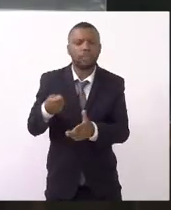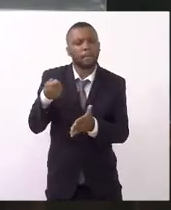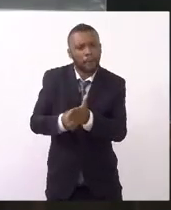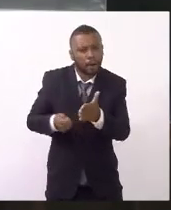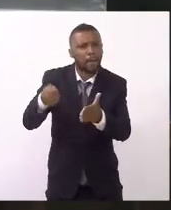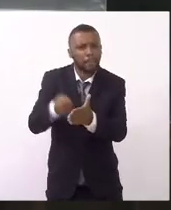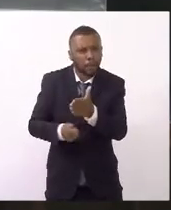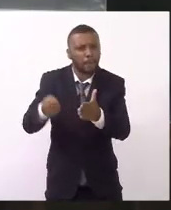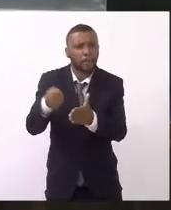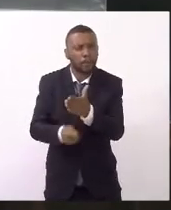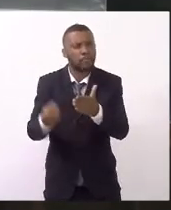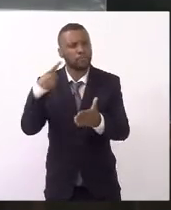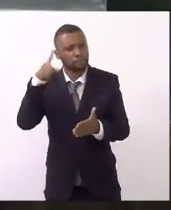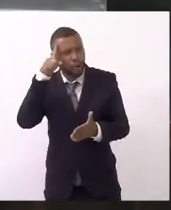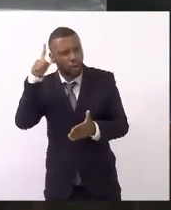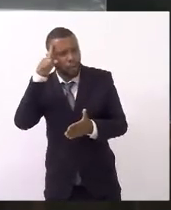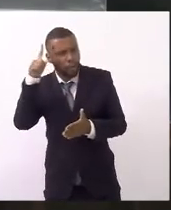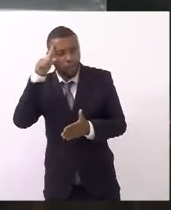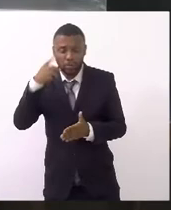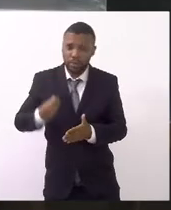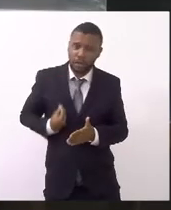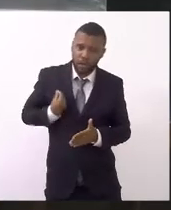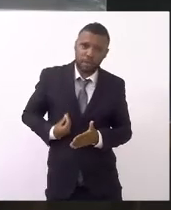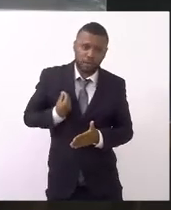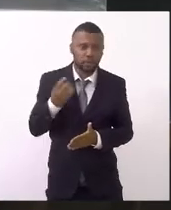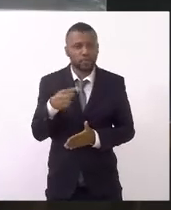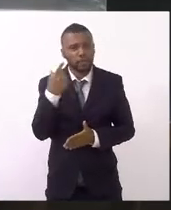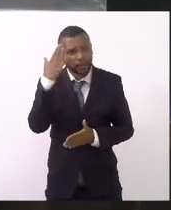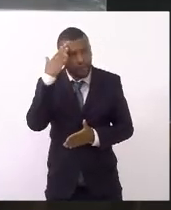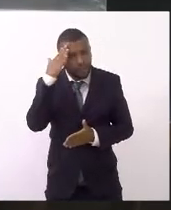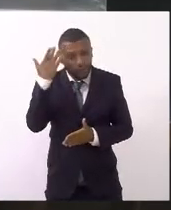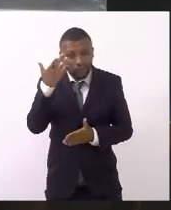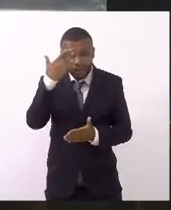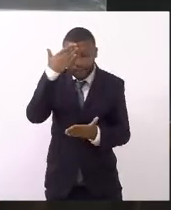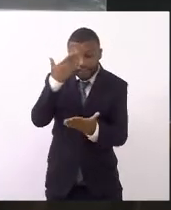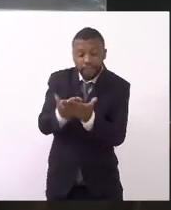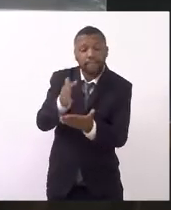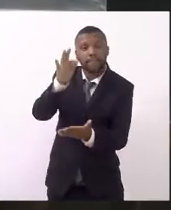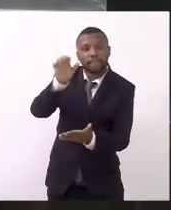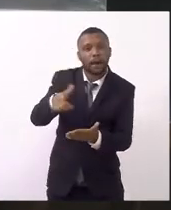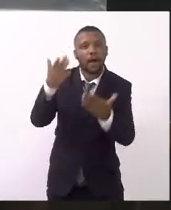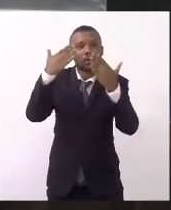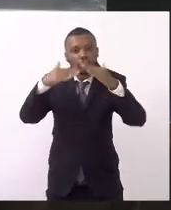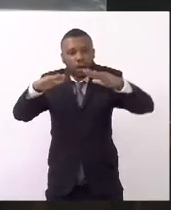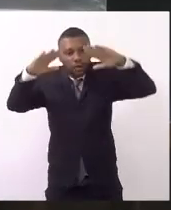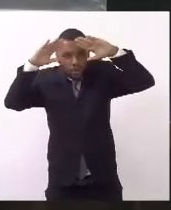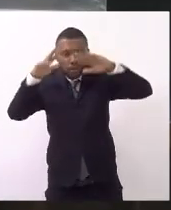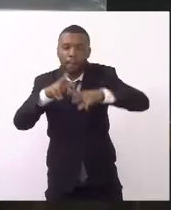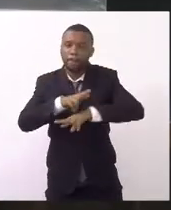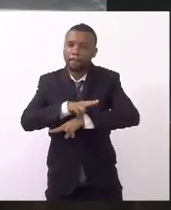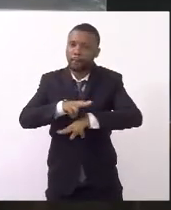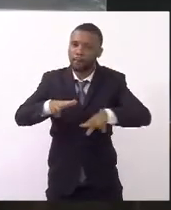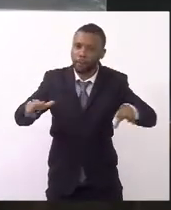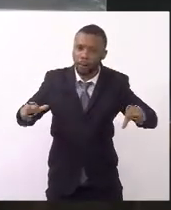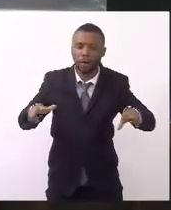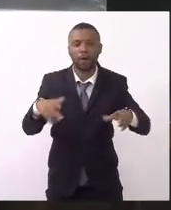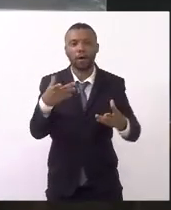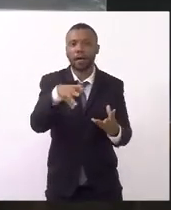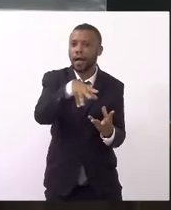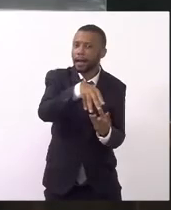direito à existência mas sabemos que é justamente a nós os nossos Orixás e voduns